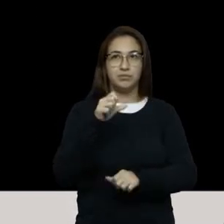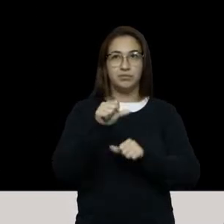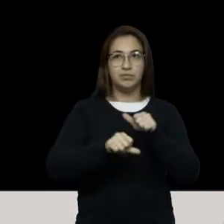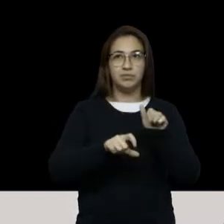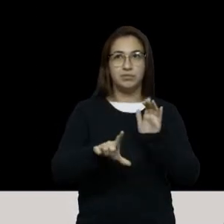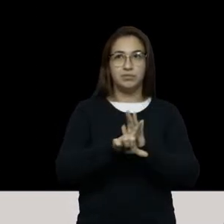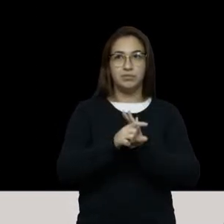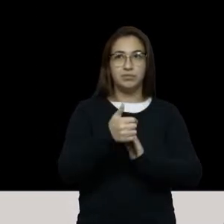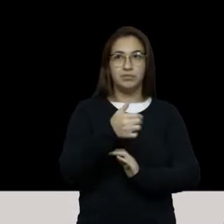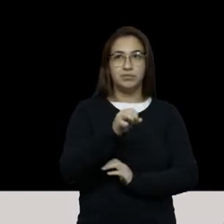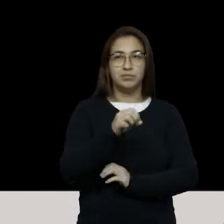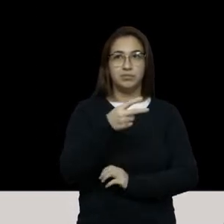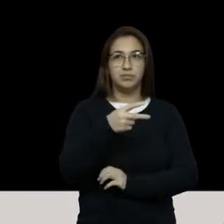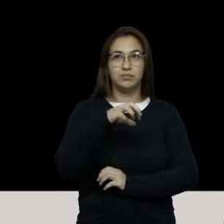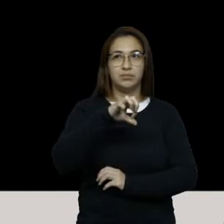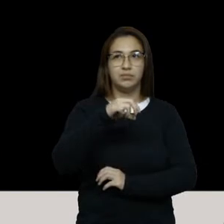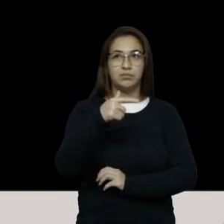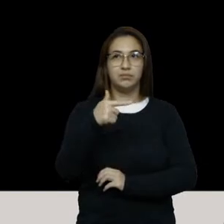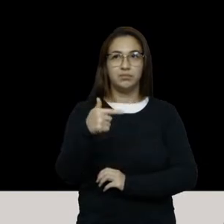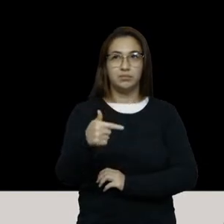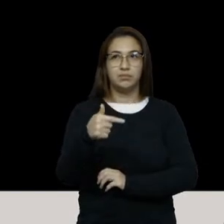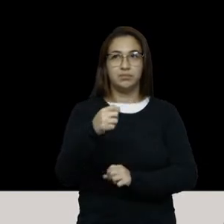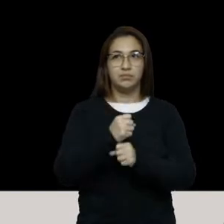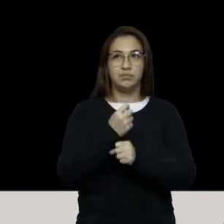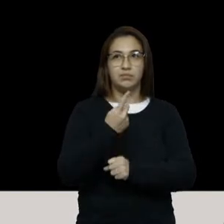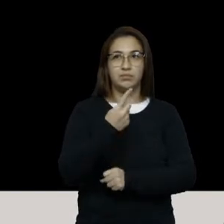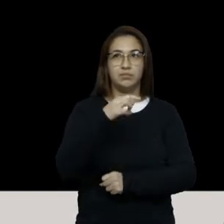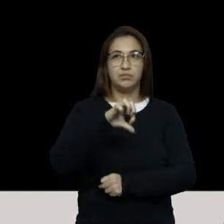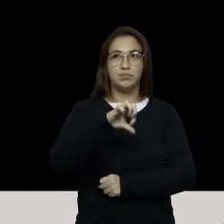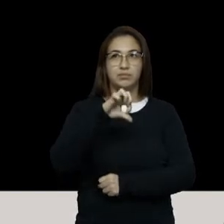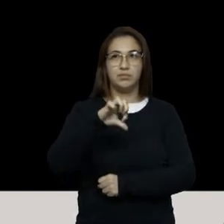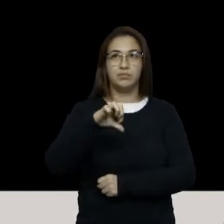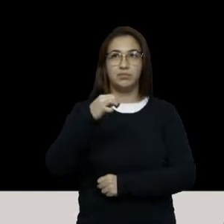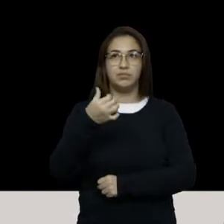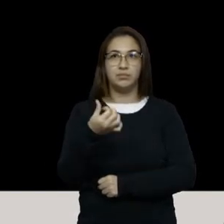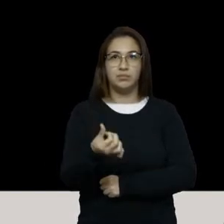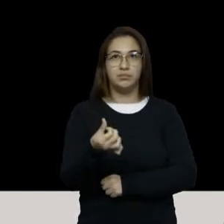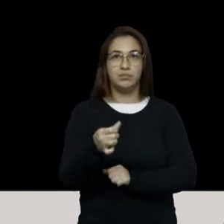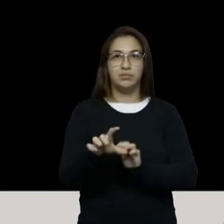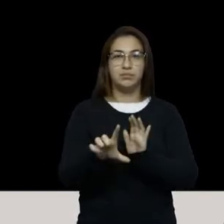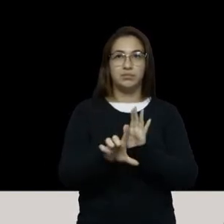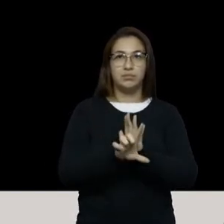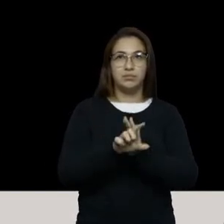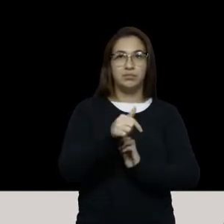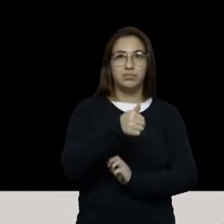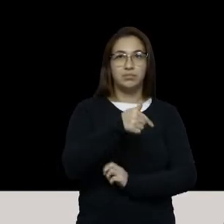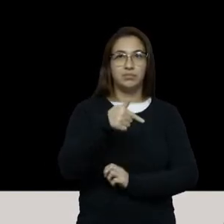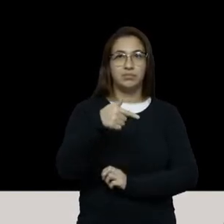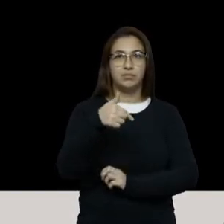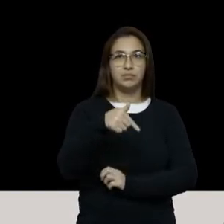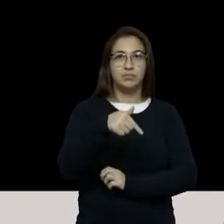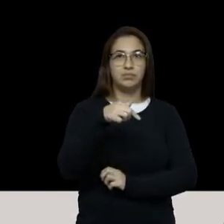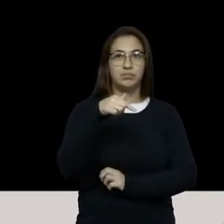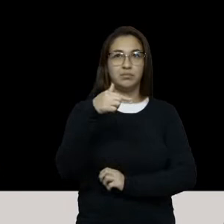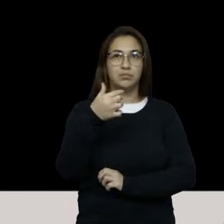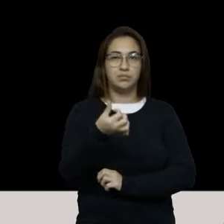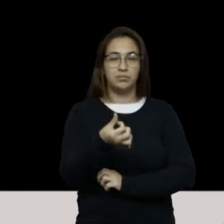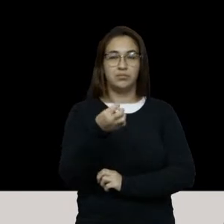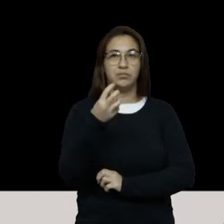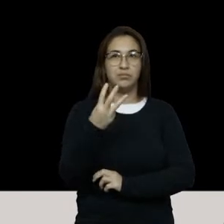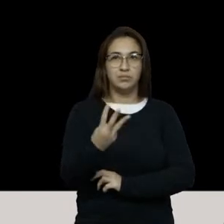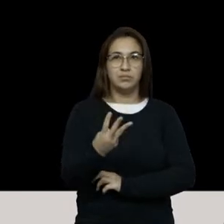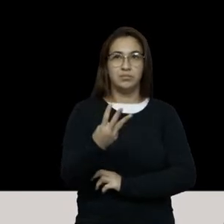lei 10297 de 1000/9 196 e a Lei 17276